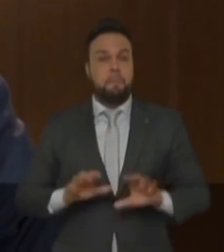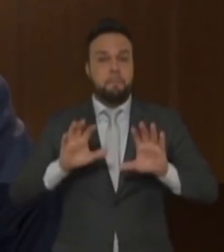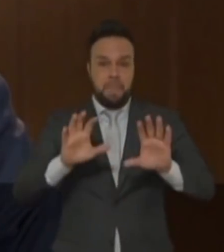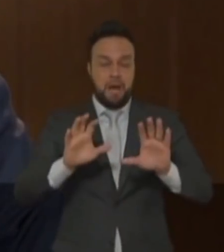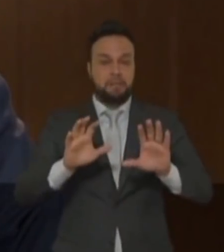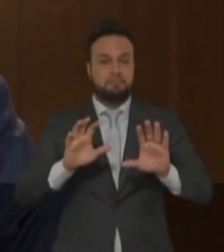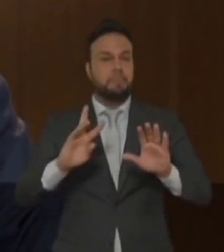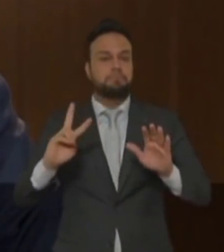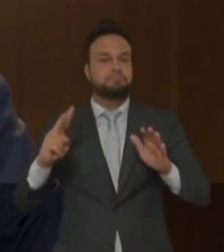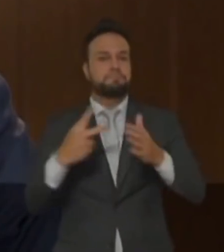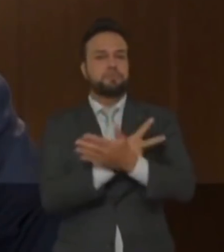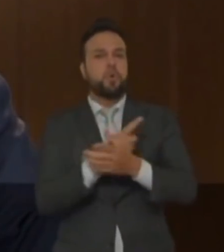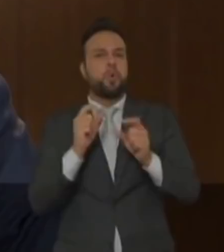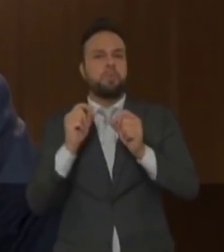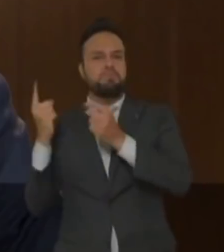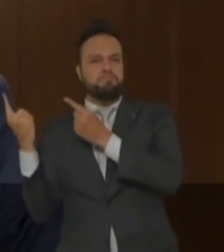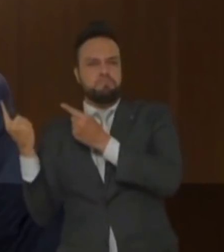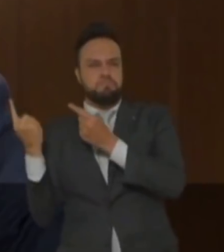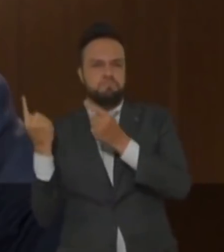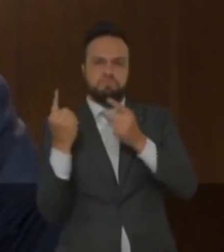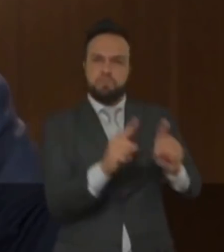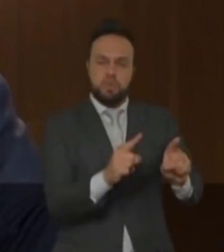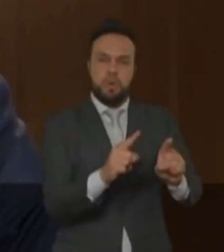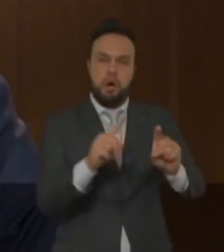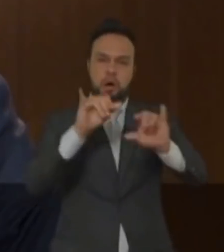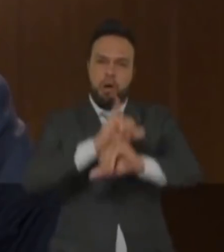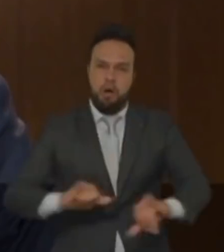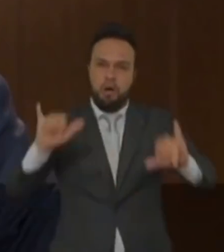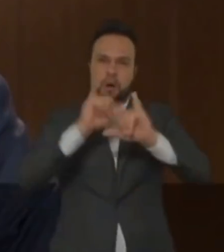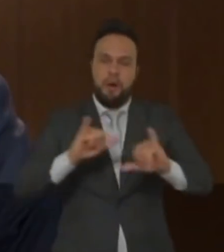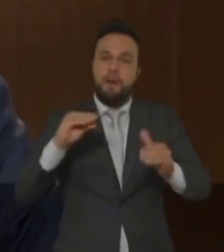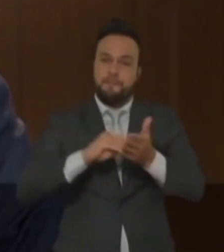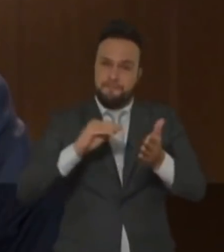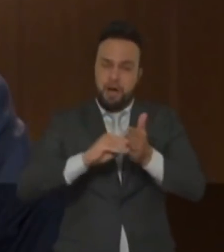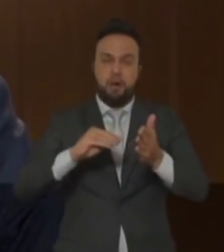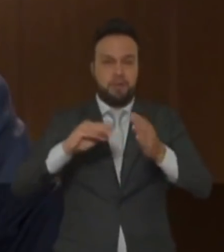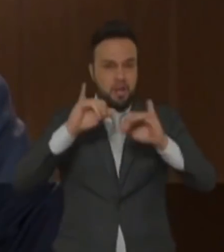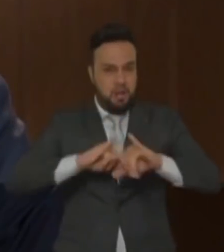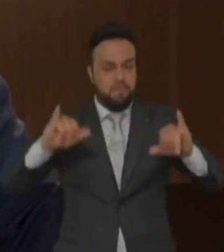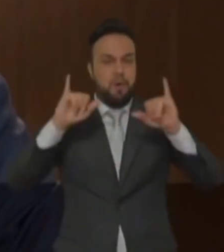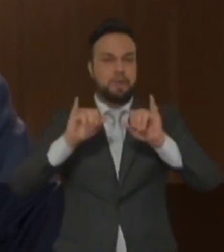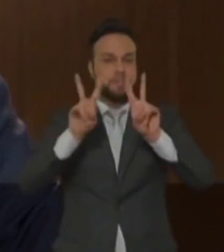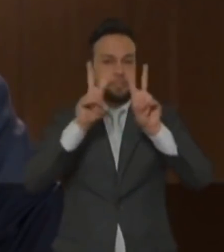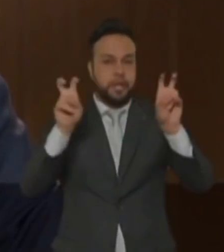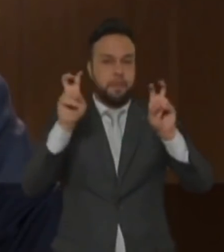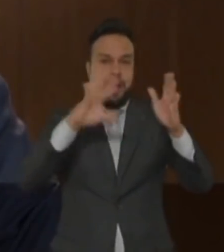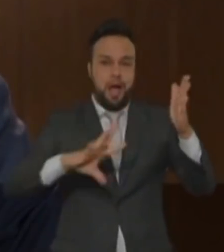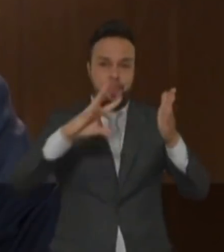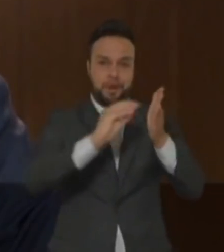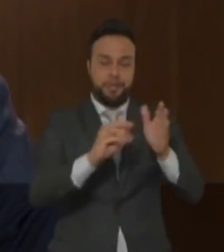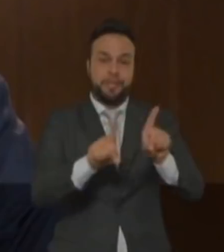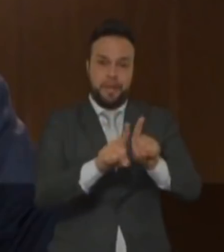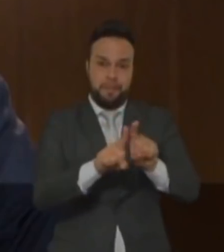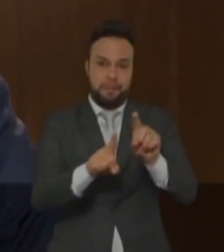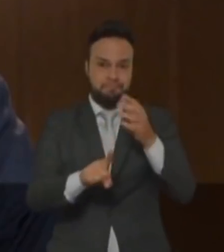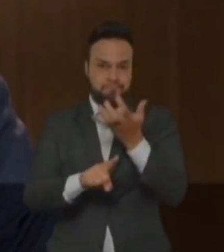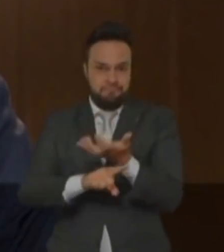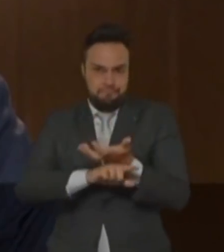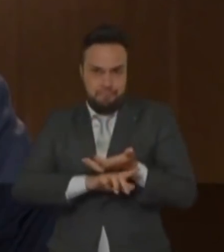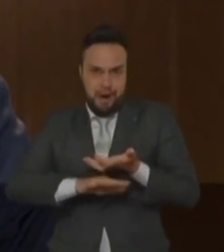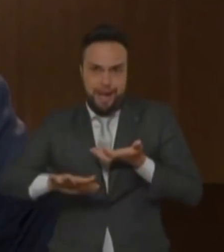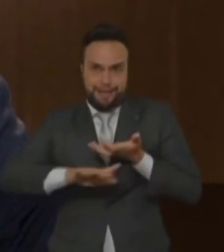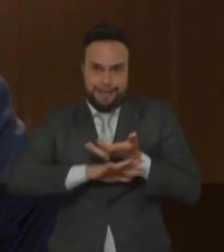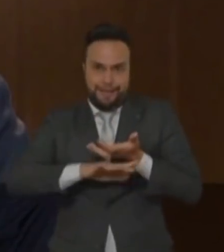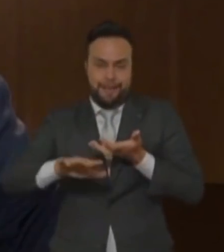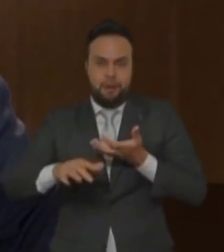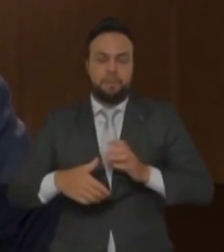do planeta Mesmo Assim somos vítimas de uma das mais brutais campanhas de desinformação sobre a